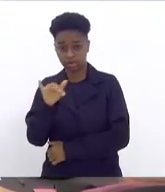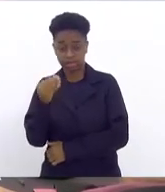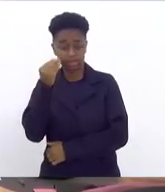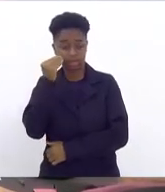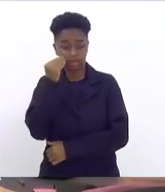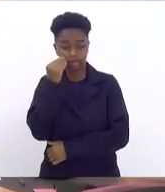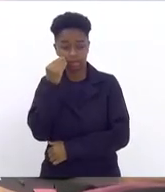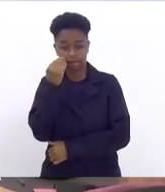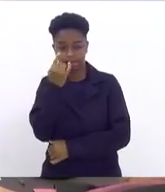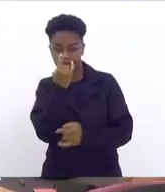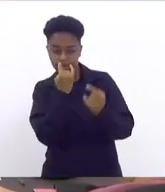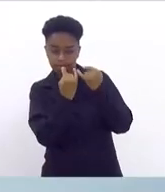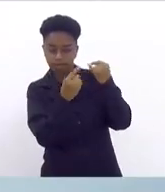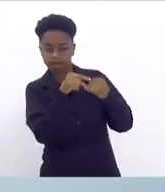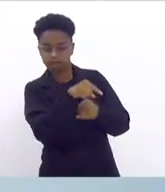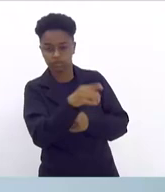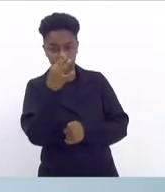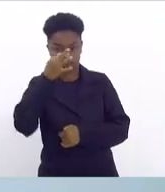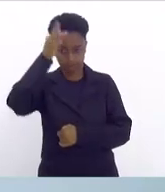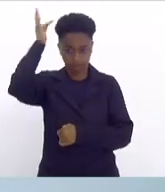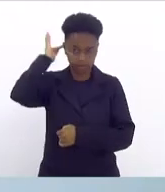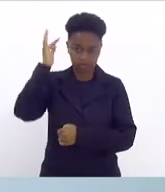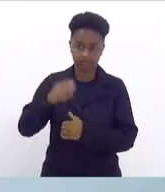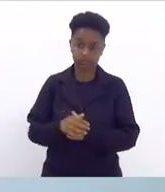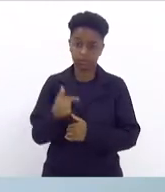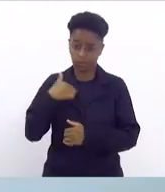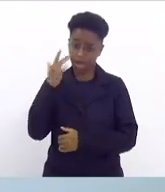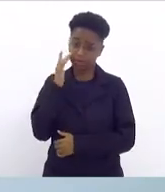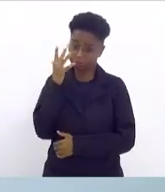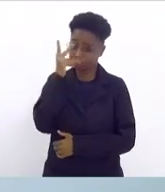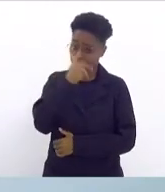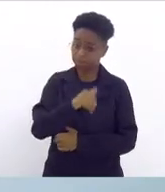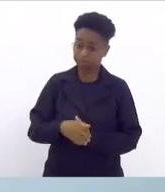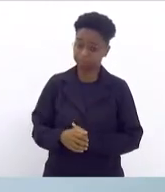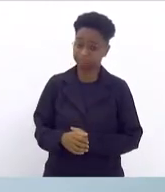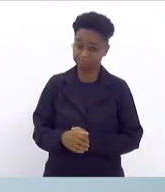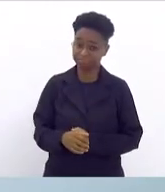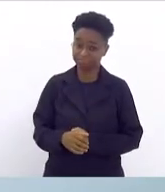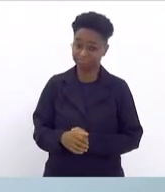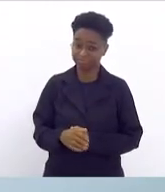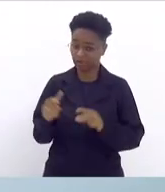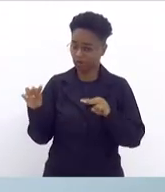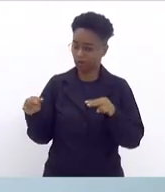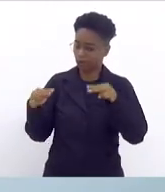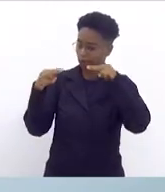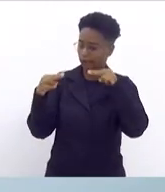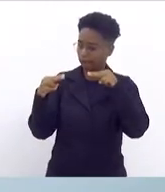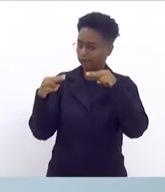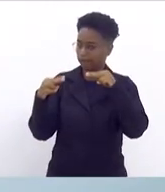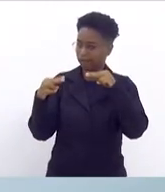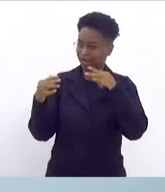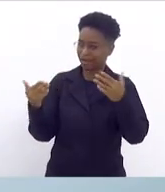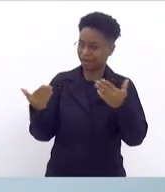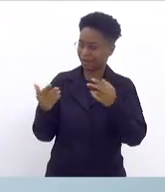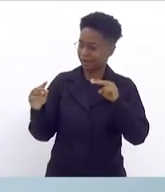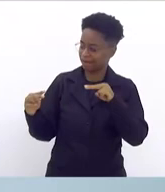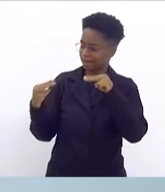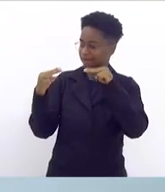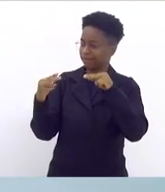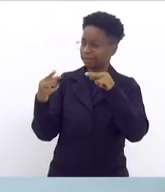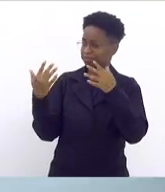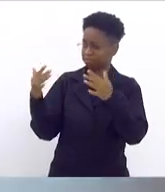cativar o deputado Pacheco, eu acho até bonito, esses olhares estão sendo trocados, eu